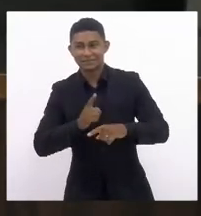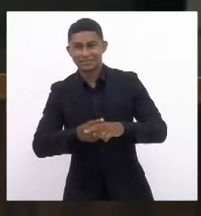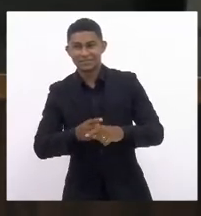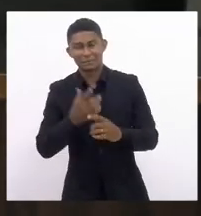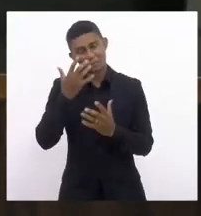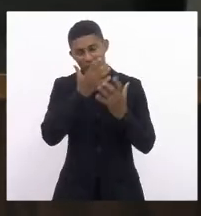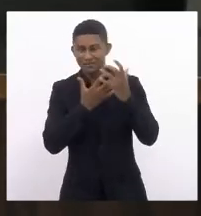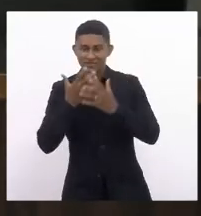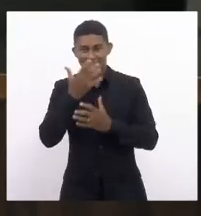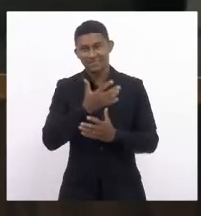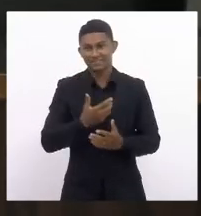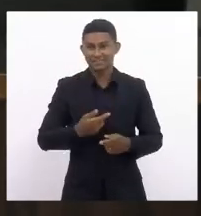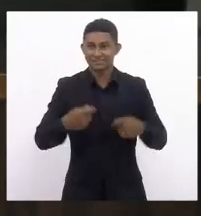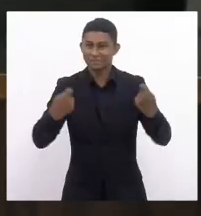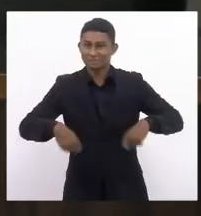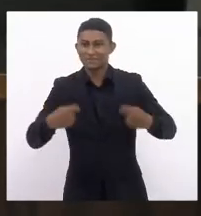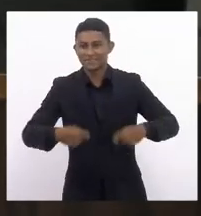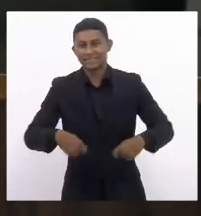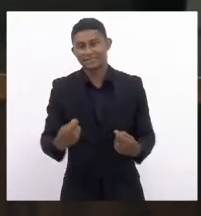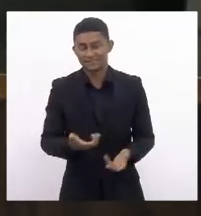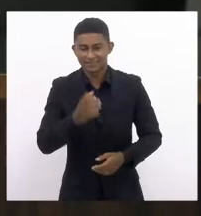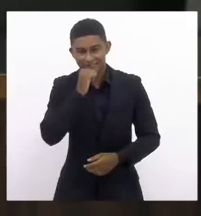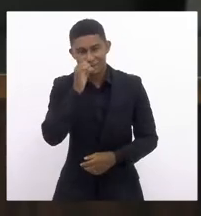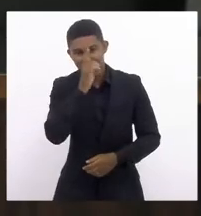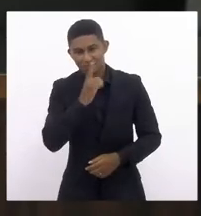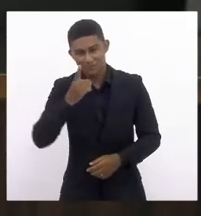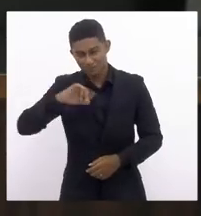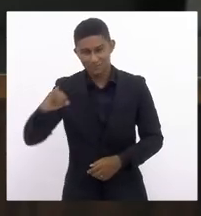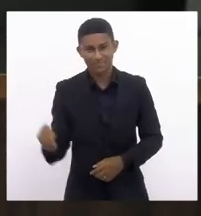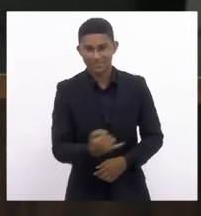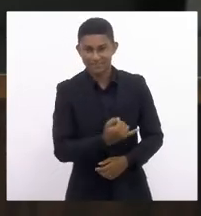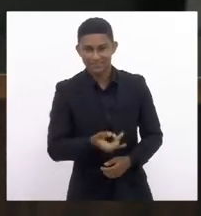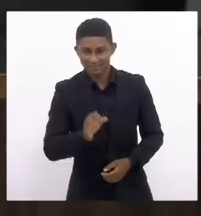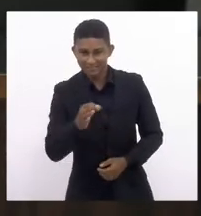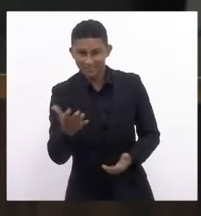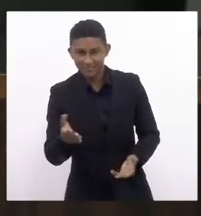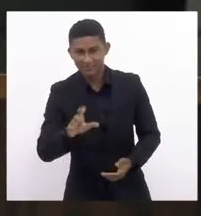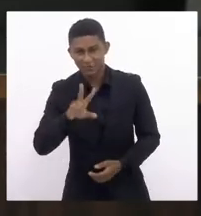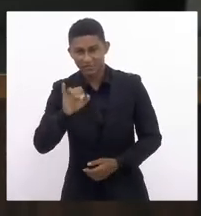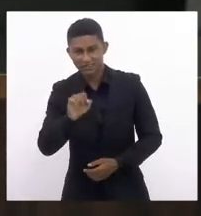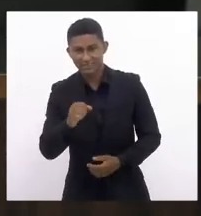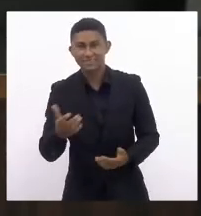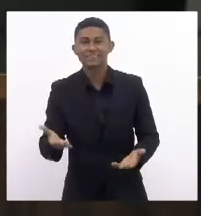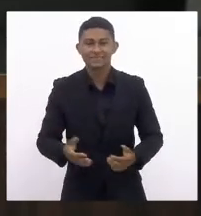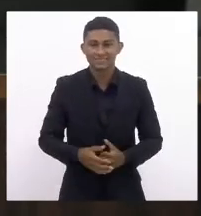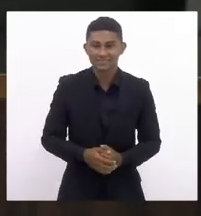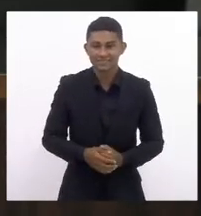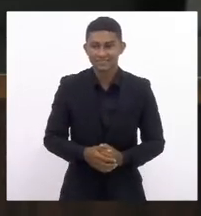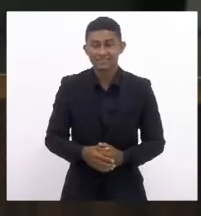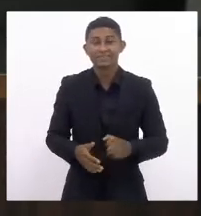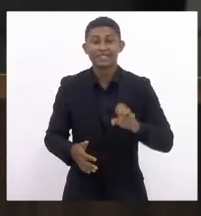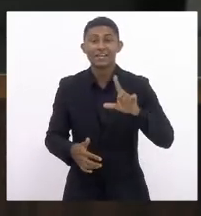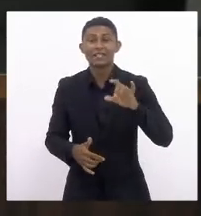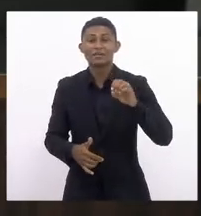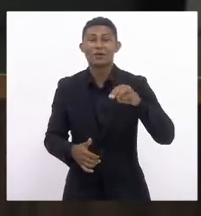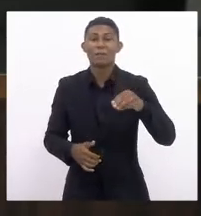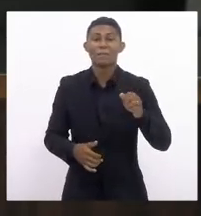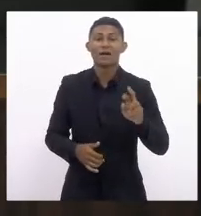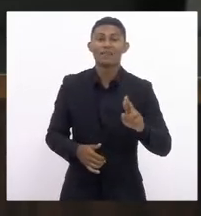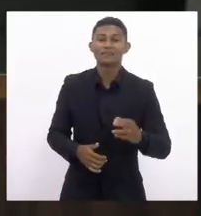alguma coisa aqui para dar no final de semana. Né? No final de semana. Não é isso, Luiz? É isso, Luiz. Hein, Eliomar? Hein,